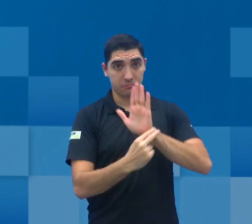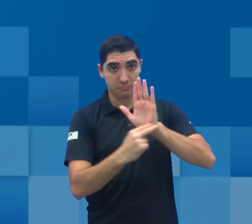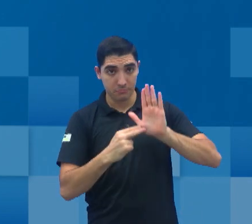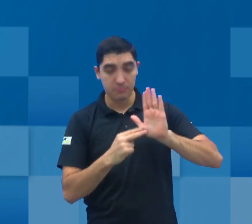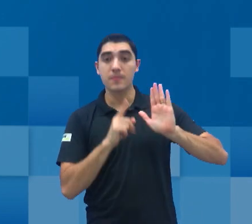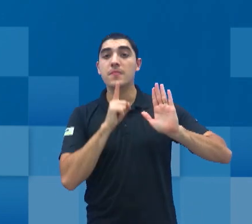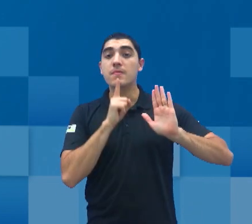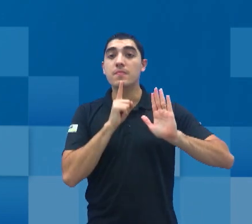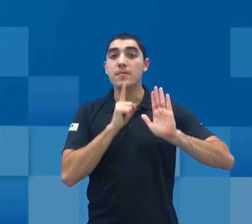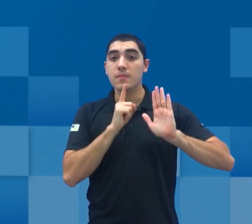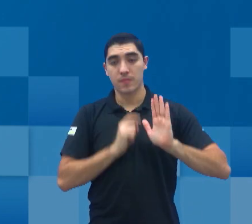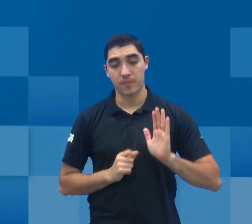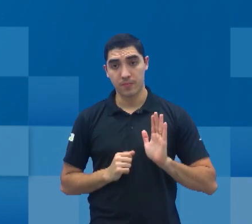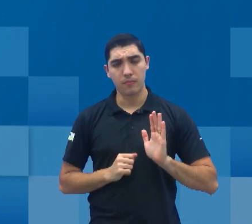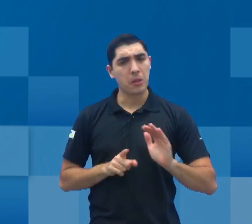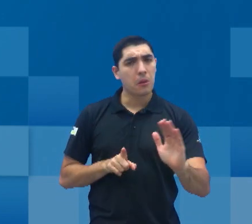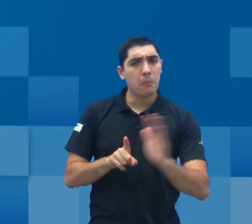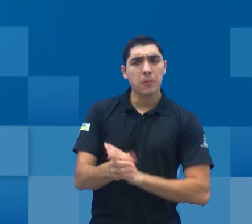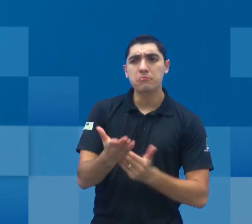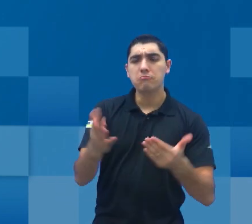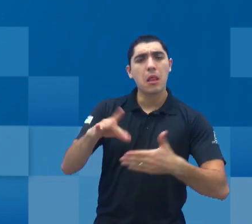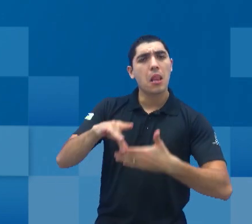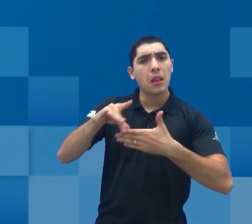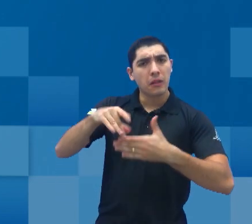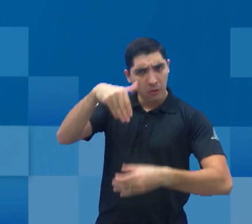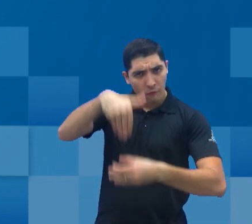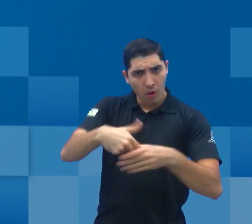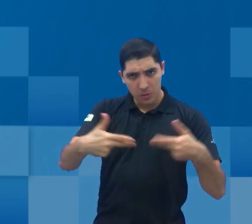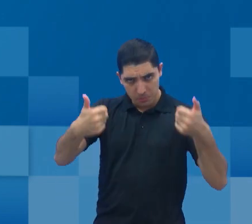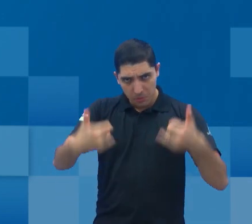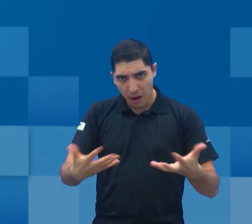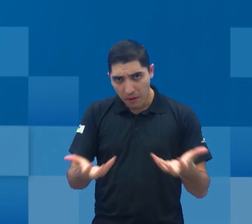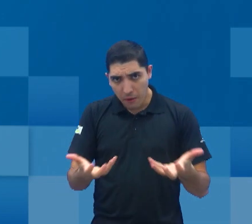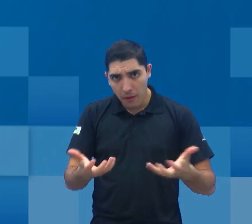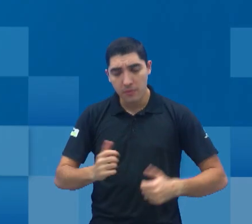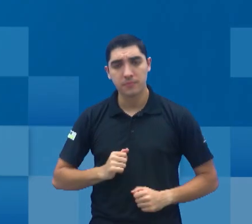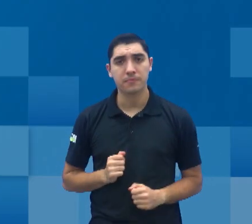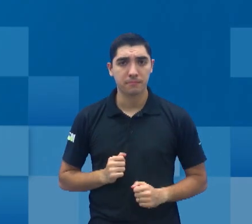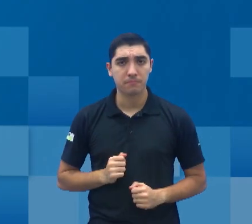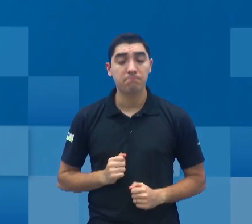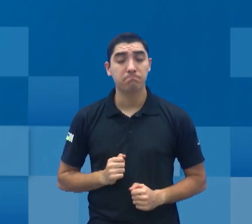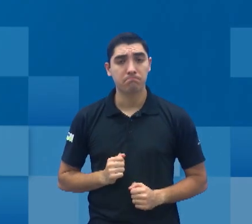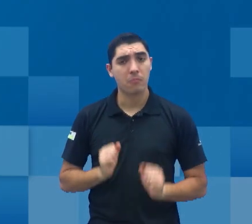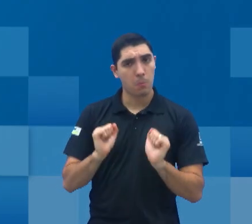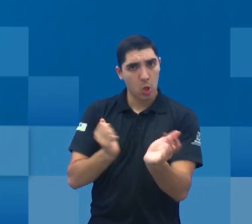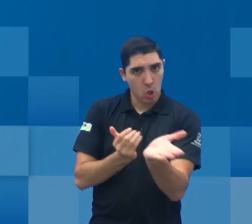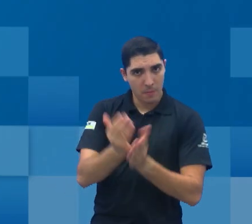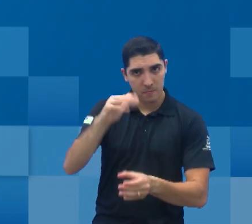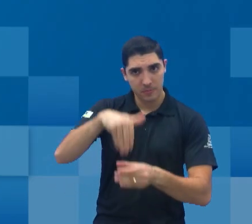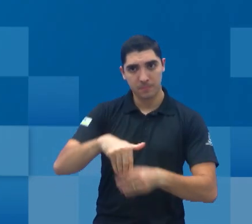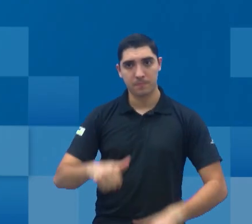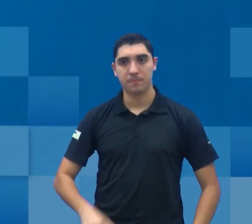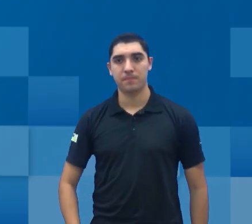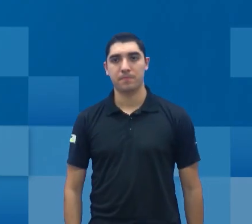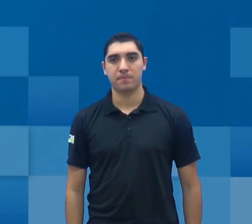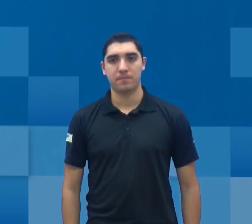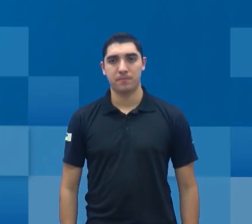Camargo. Consulta a liderança e desejo de caminhar o voto. Aberta a votação.